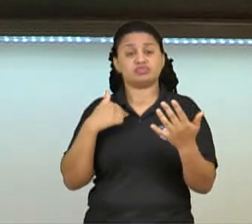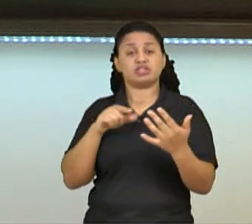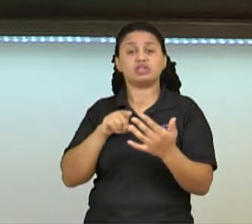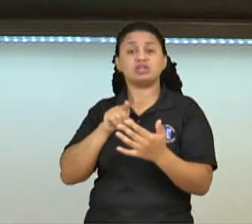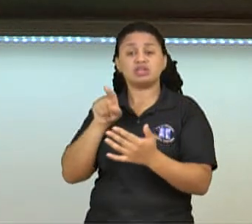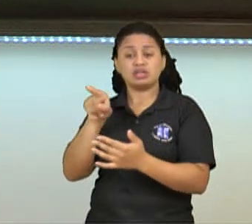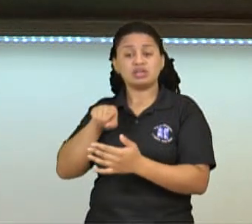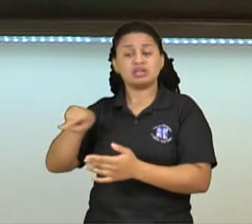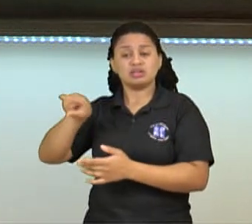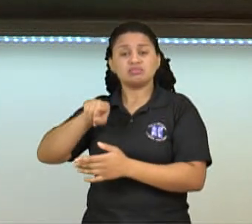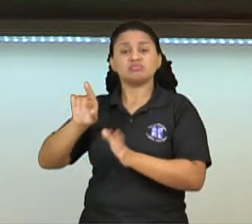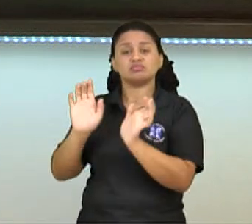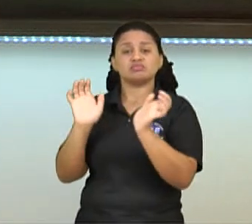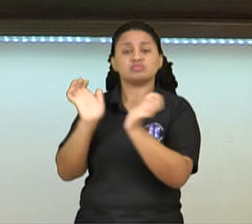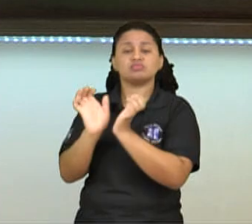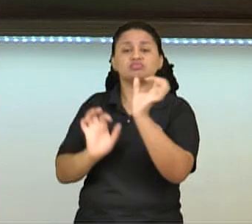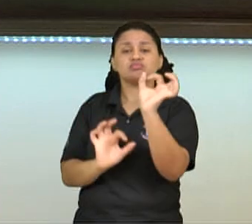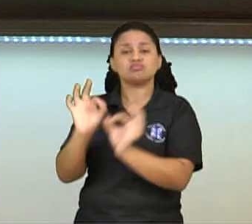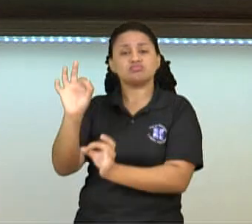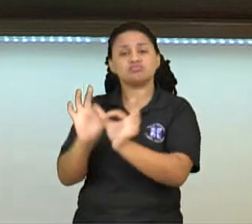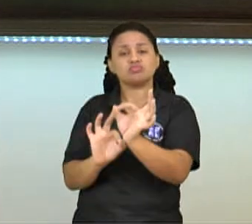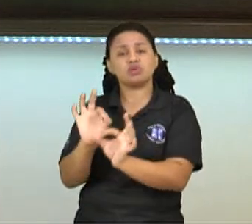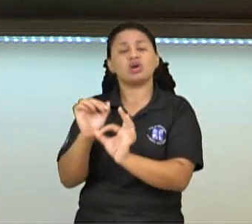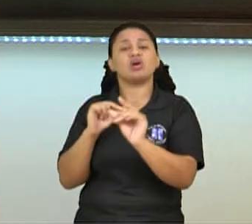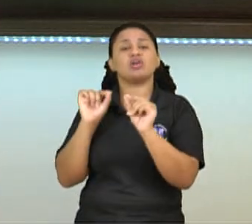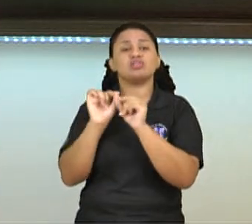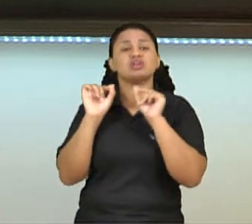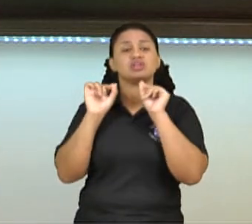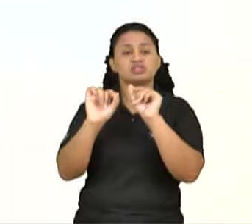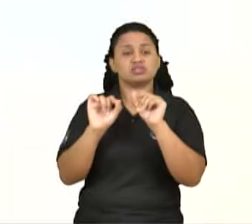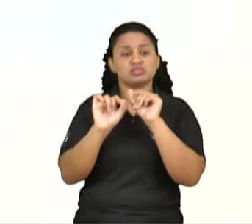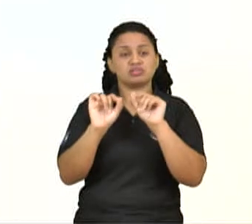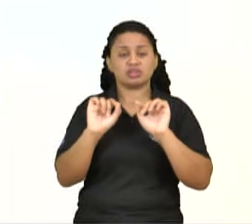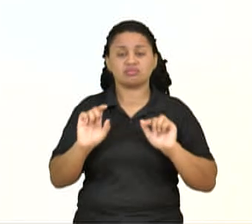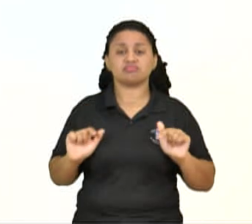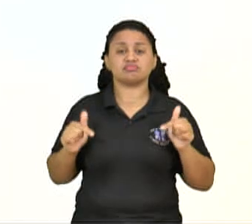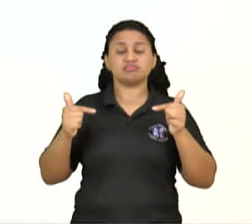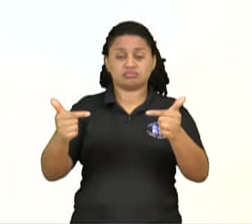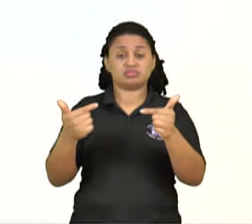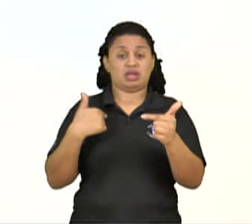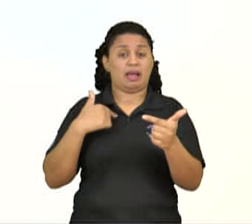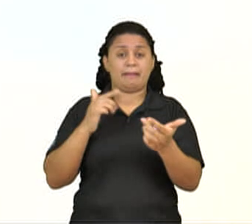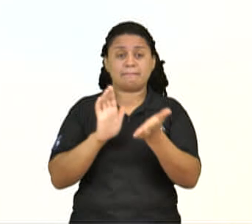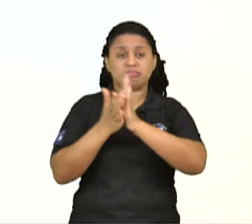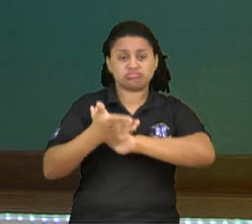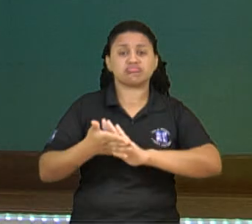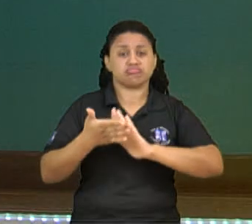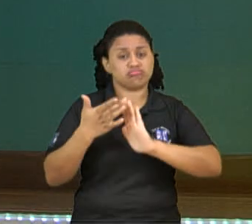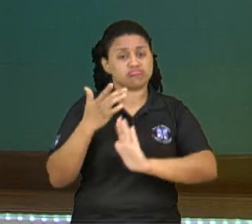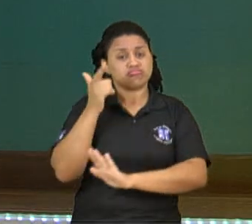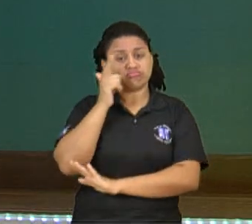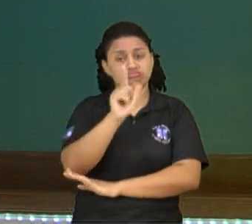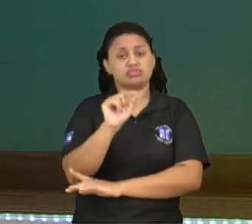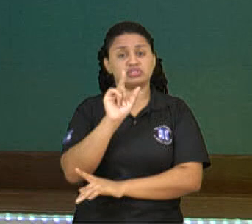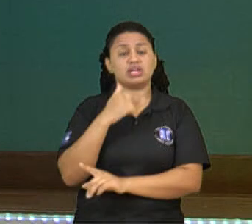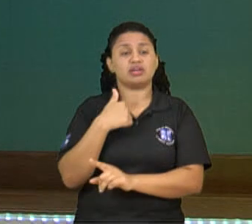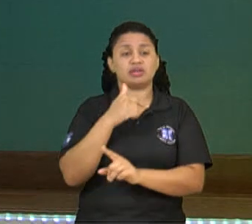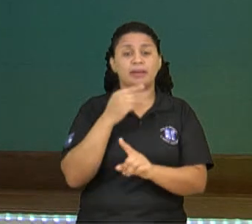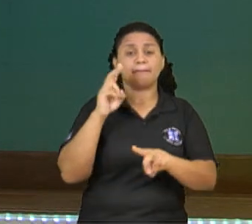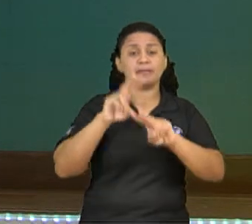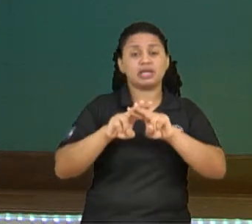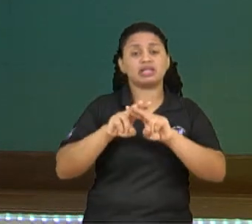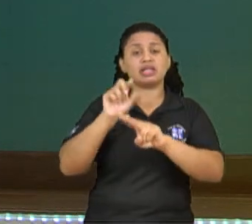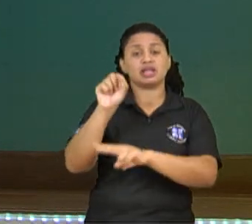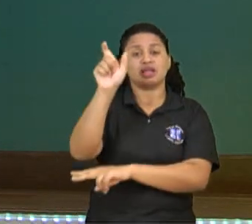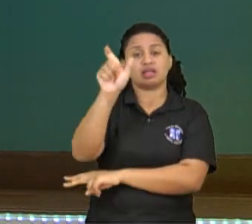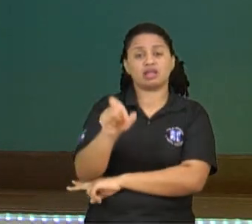eles se organizam e eles fazem a chamada reação terminadora. Conseguem prender